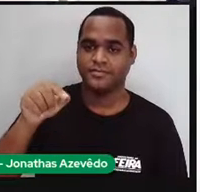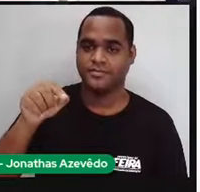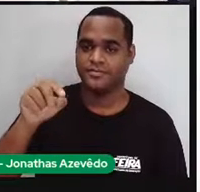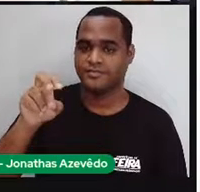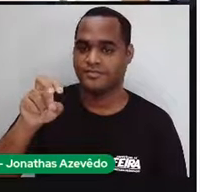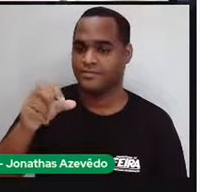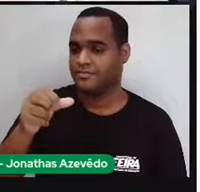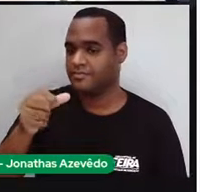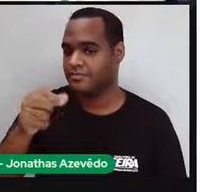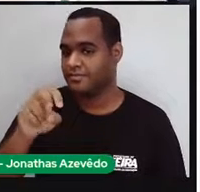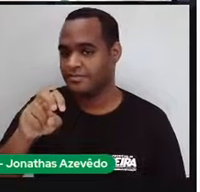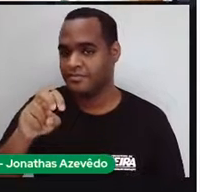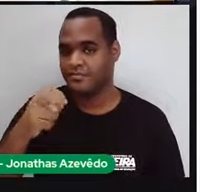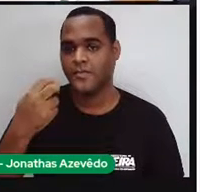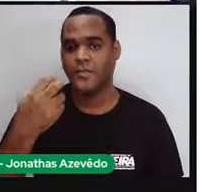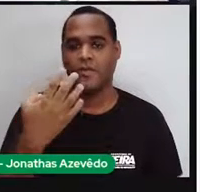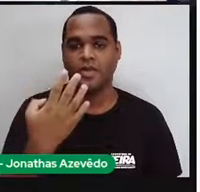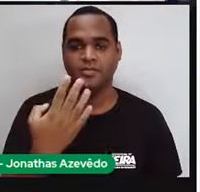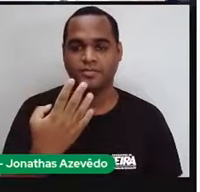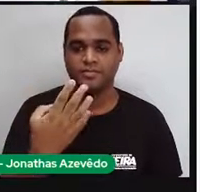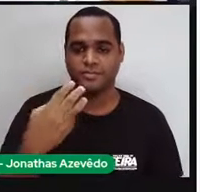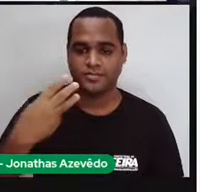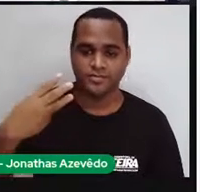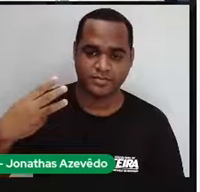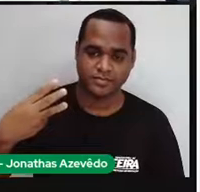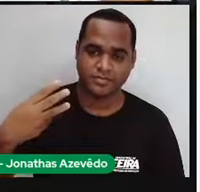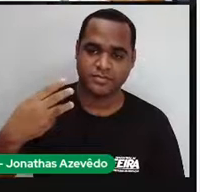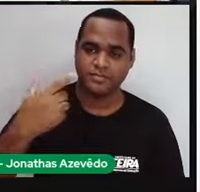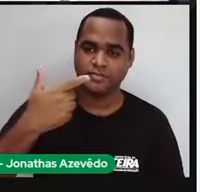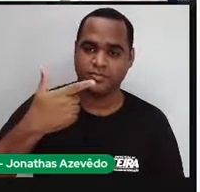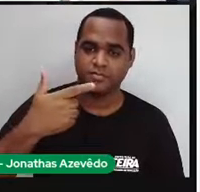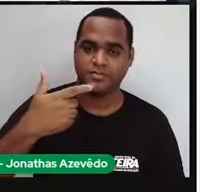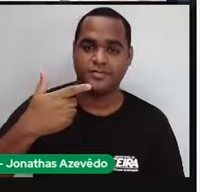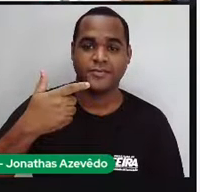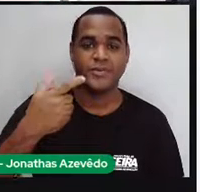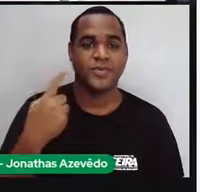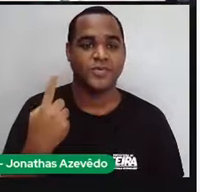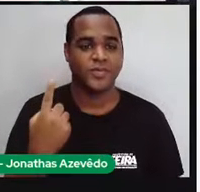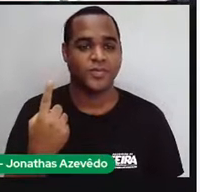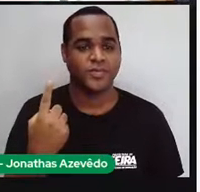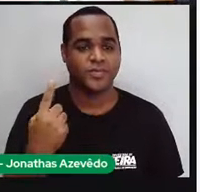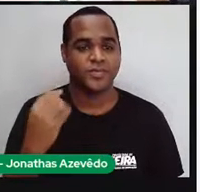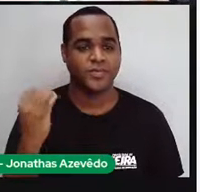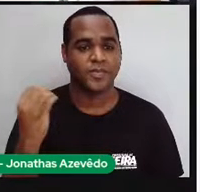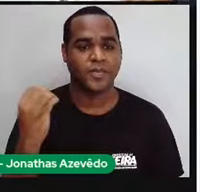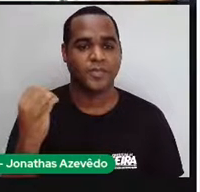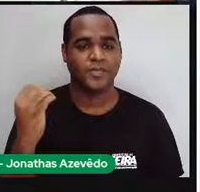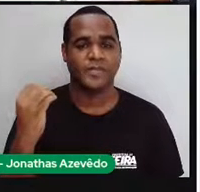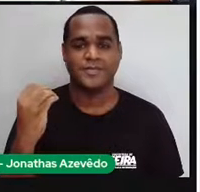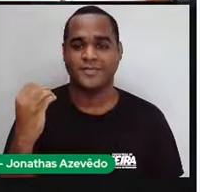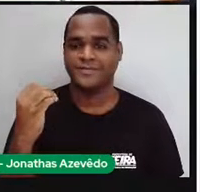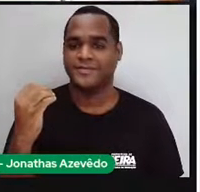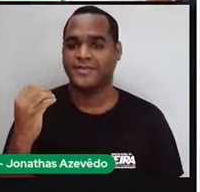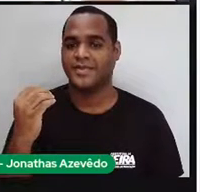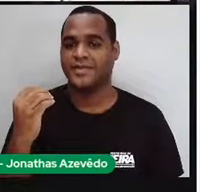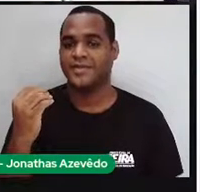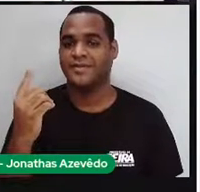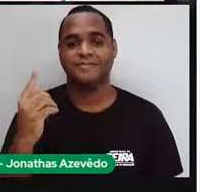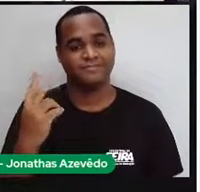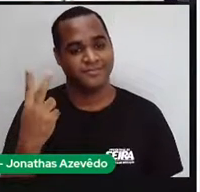6 5 4 3 2 1 2